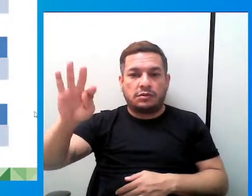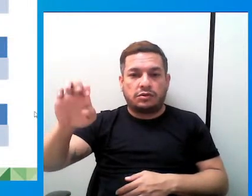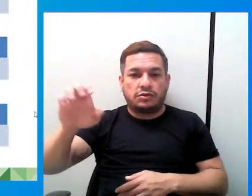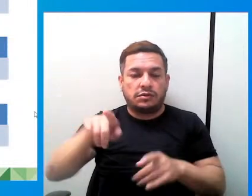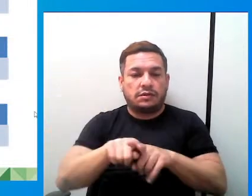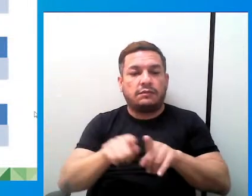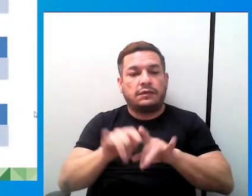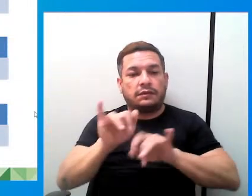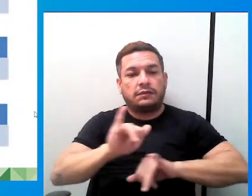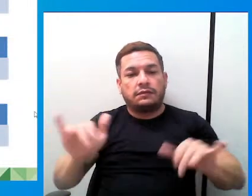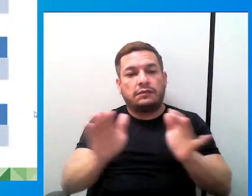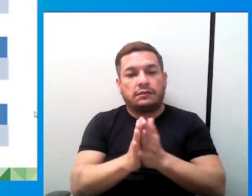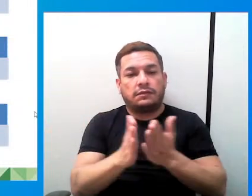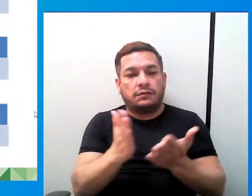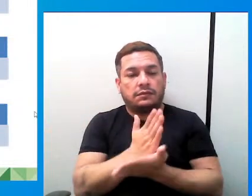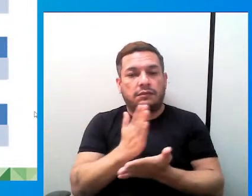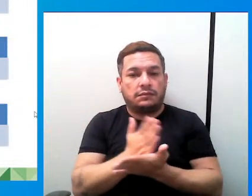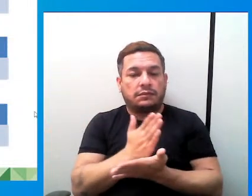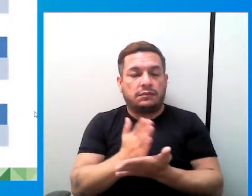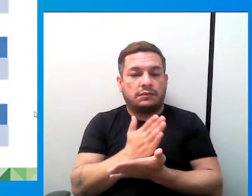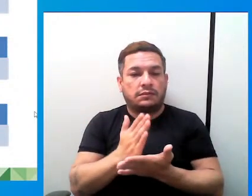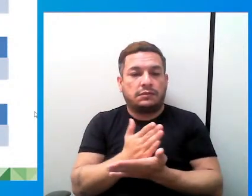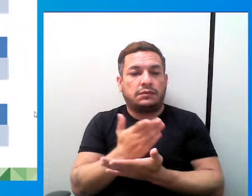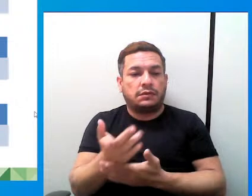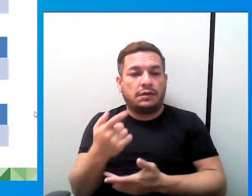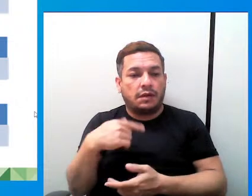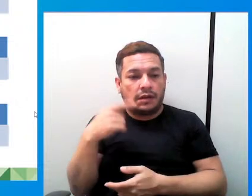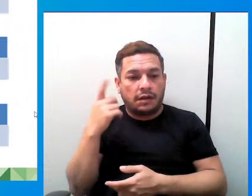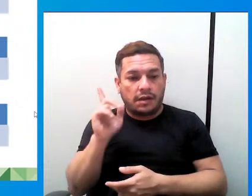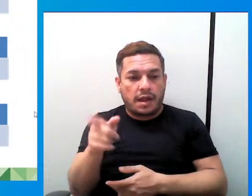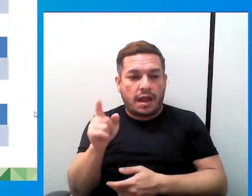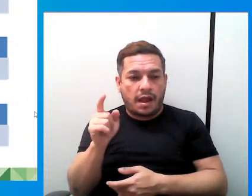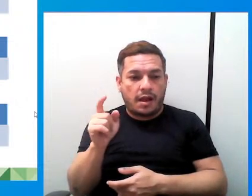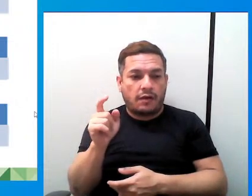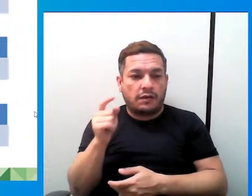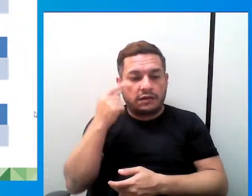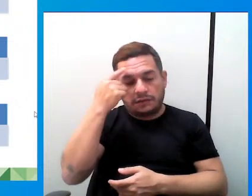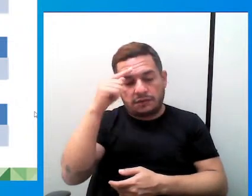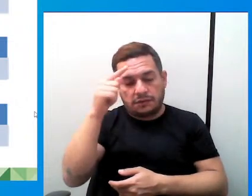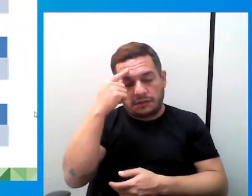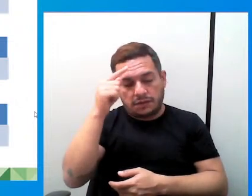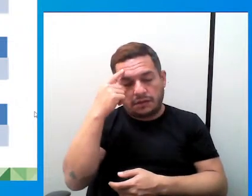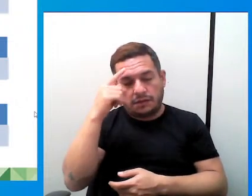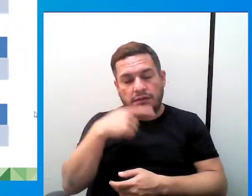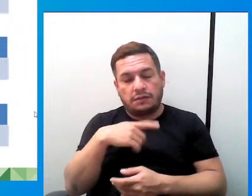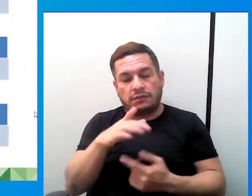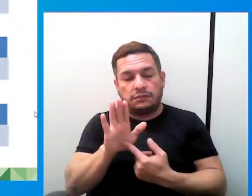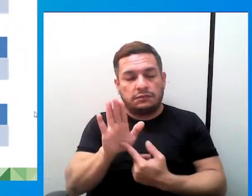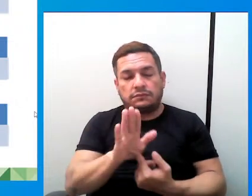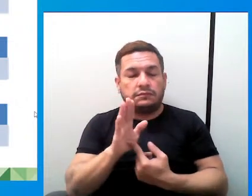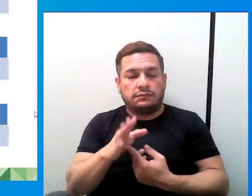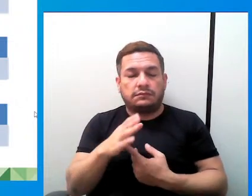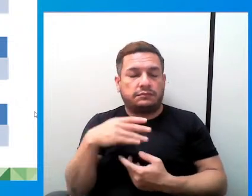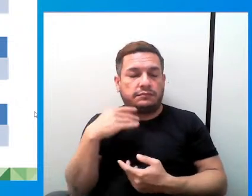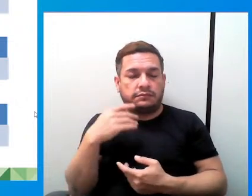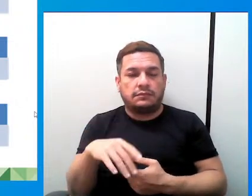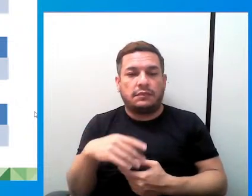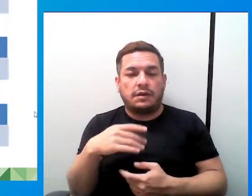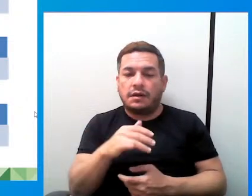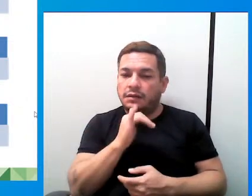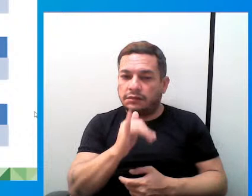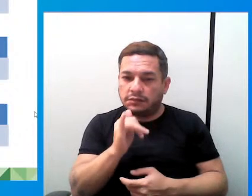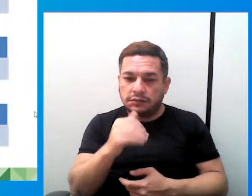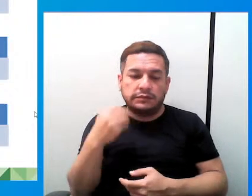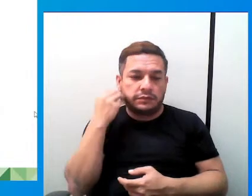publicação de um livro vai ser a culminância de todo esse plano de ação, onde a ideia do livro é trazer esses relatos e experiências exitosas